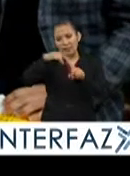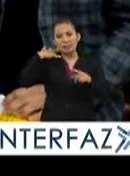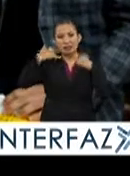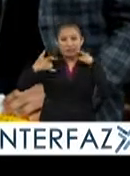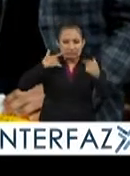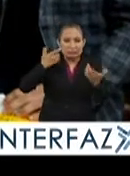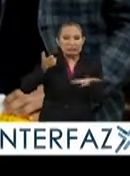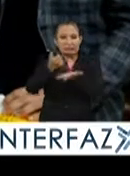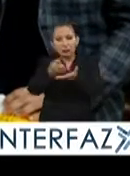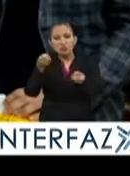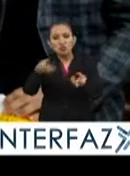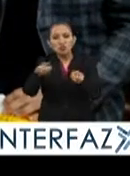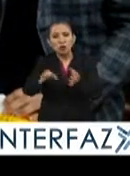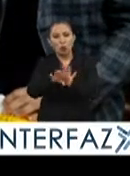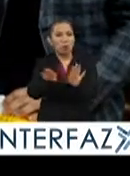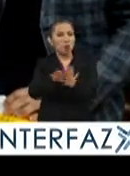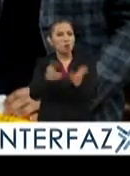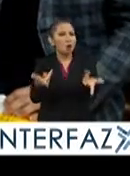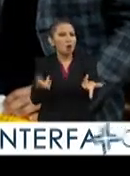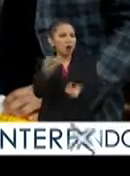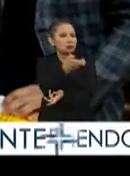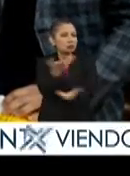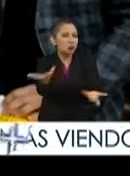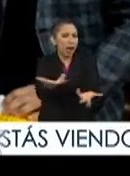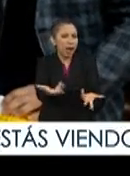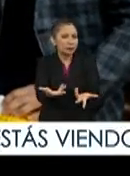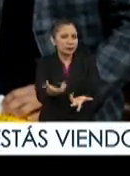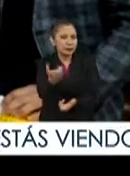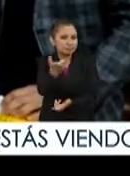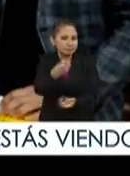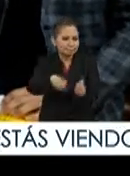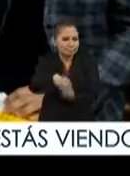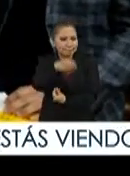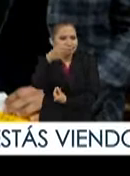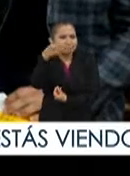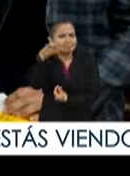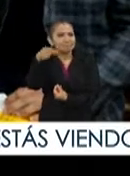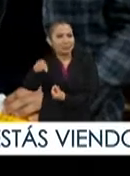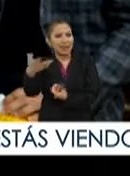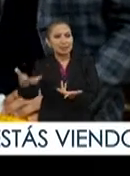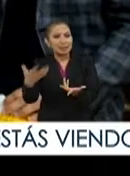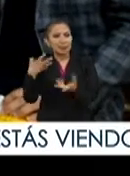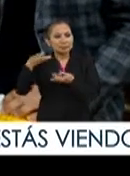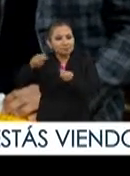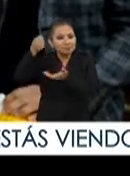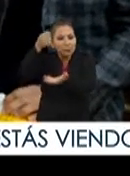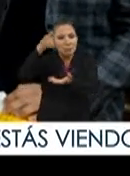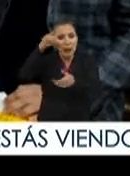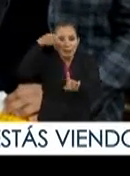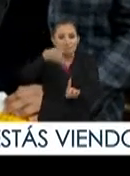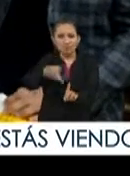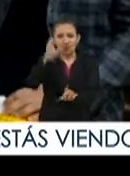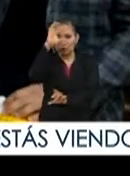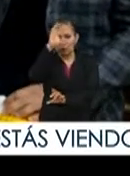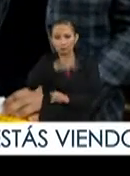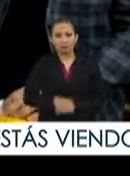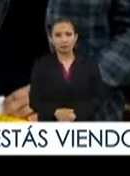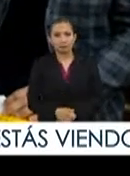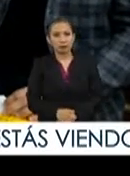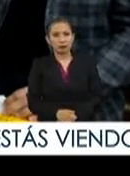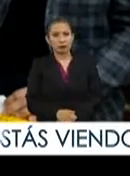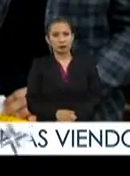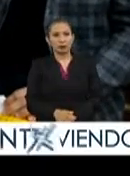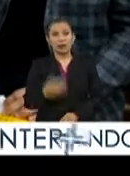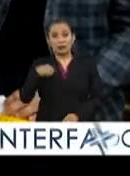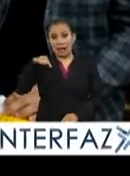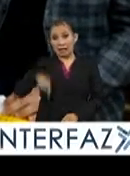esfuerzos. ¿Cómo se está fomentando de forma económica estas inversiones para la cultura? Nós temos no